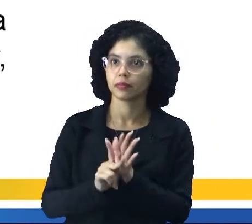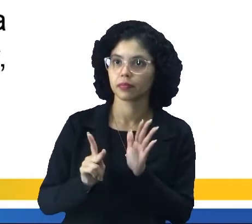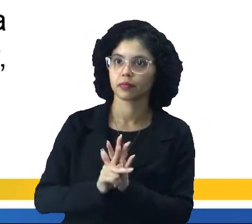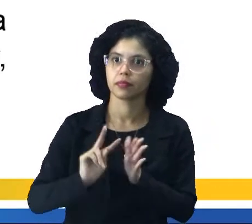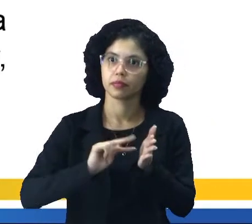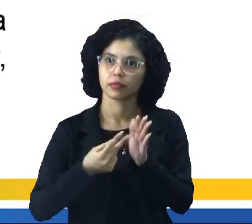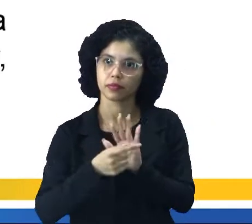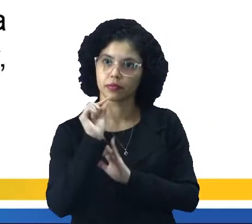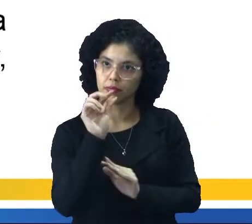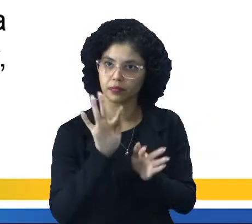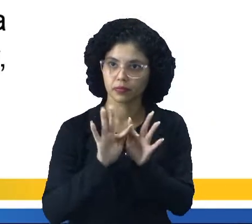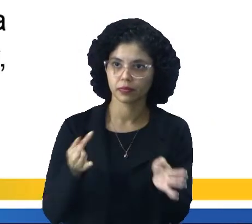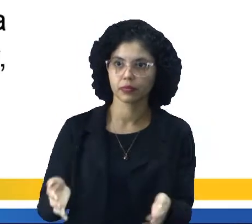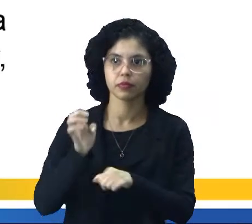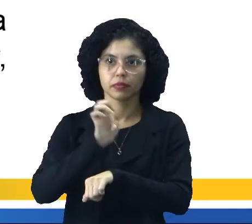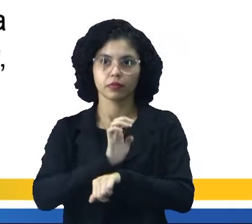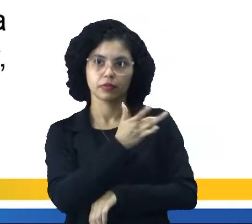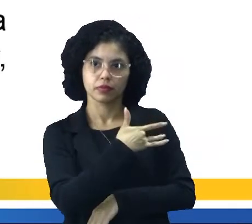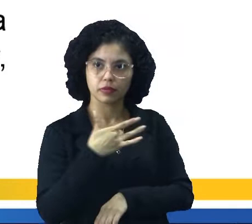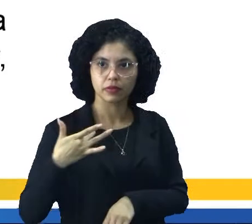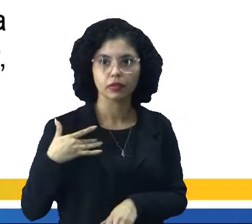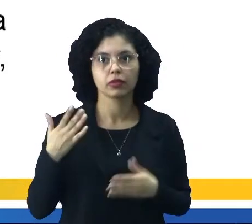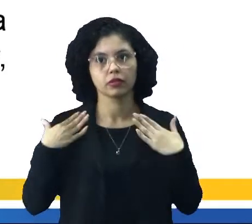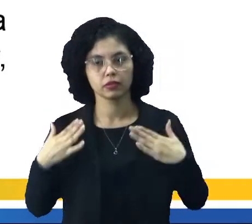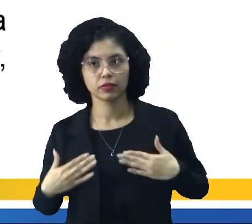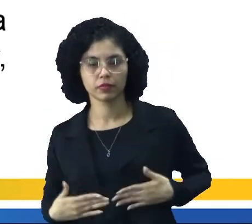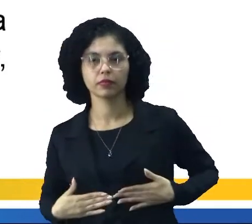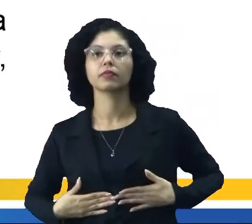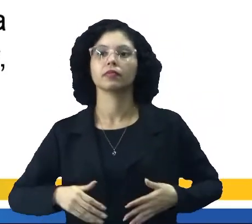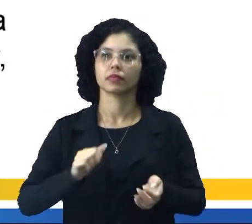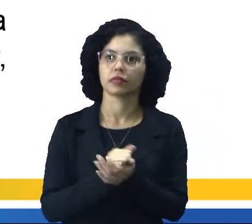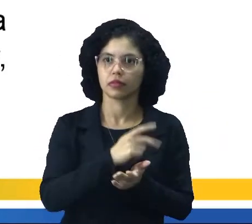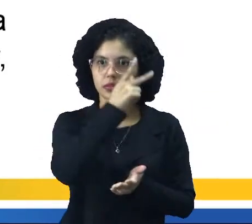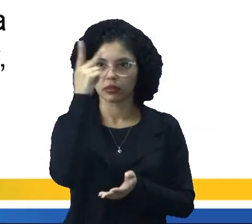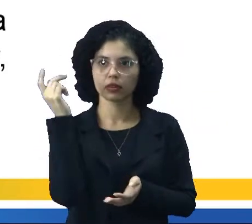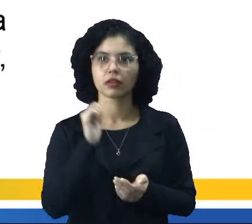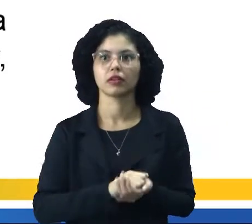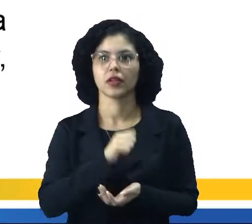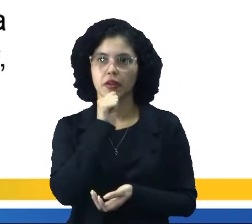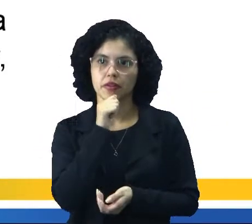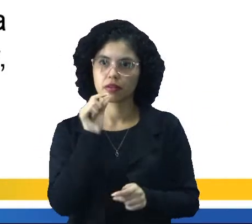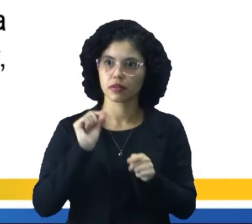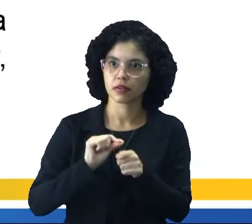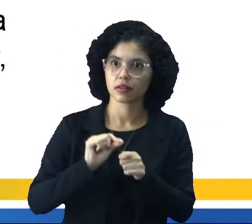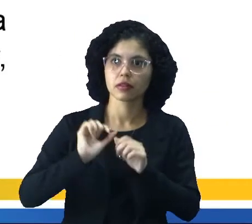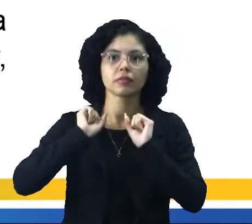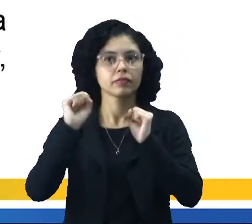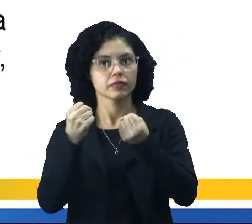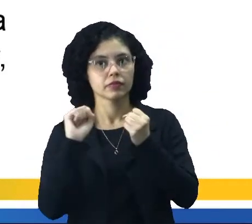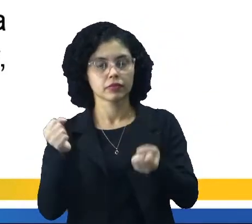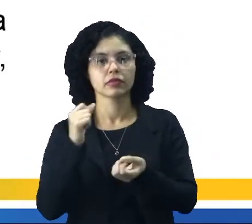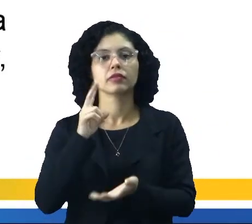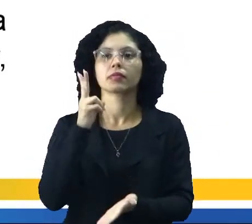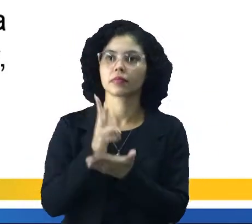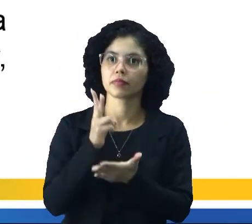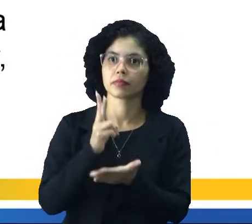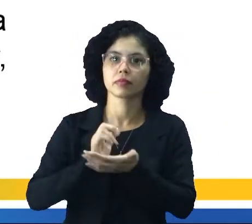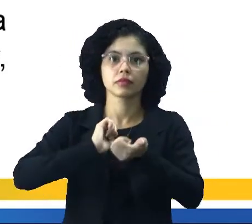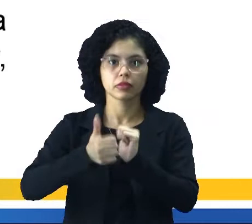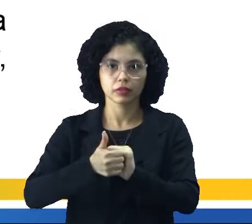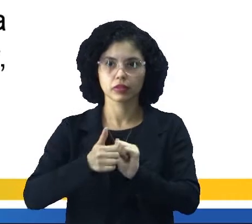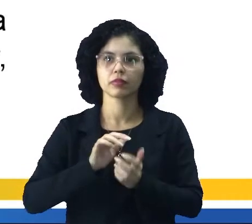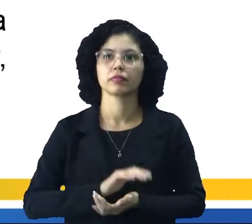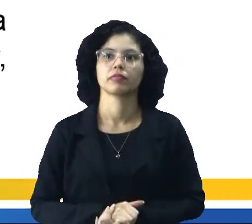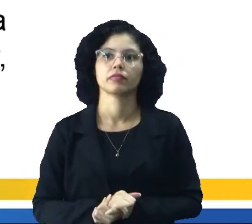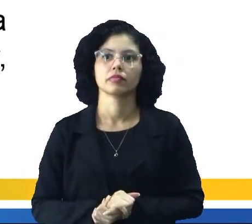definição significa simplesmente o estado de saúde física de uma pessoa e a capacidade de realizar atividades diárias